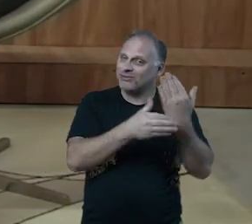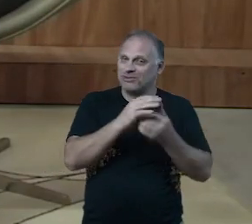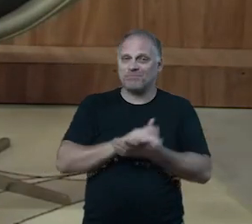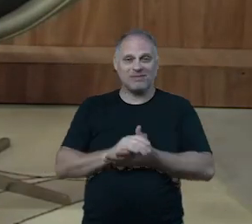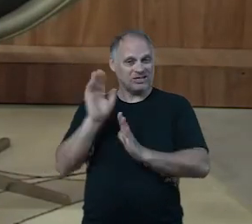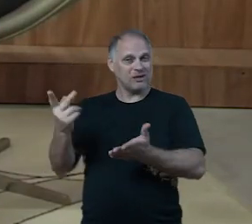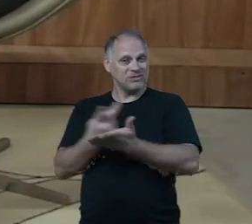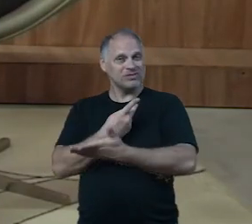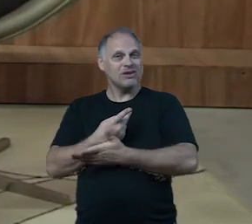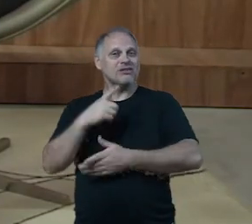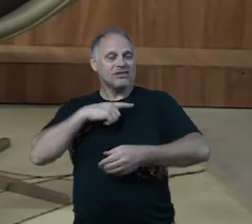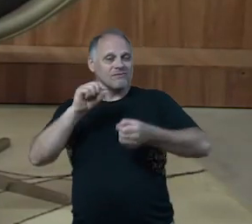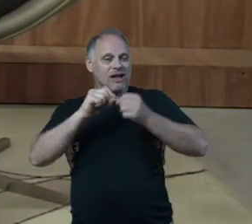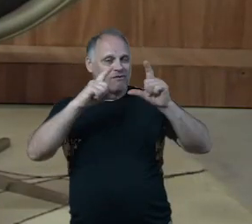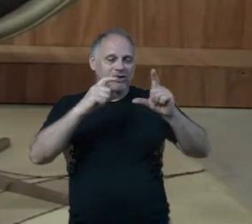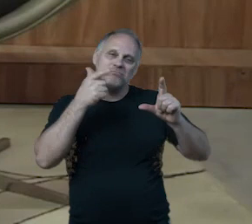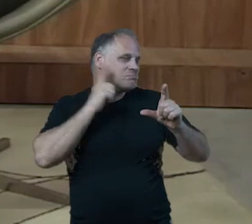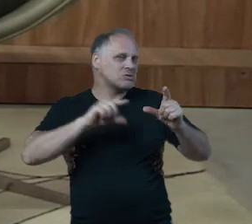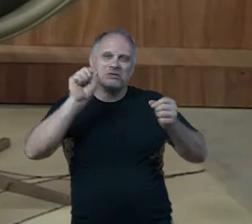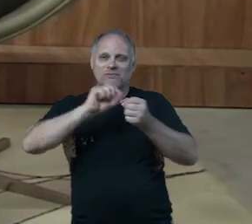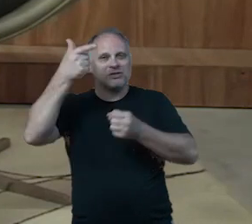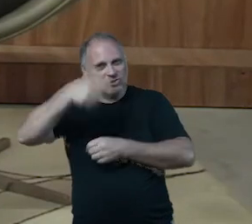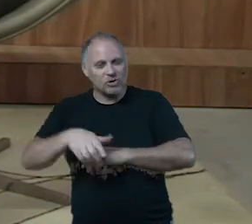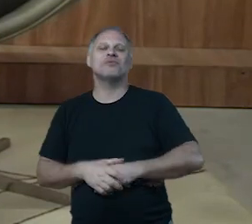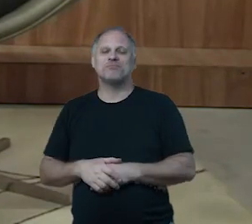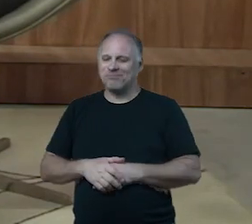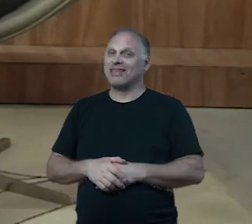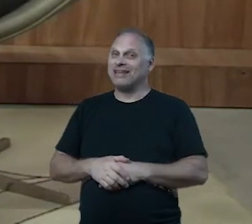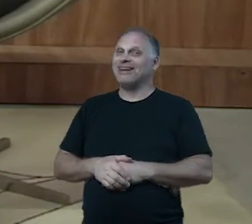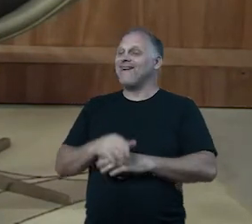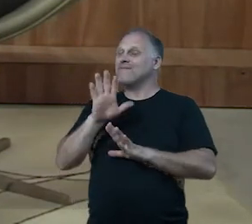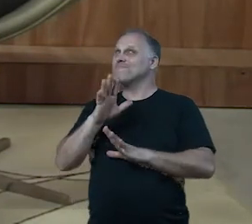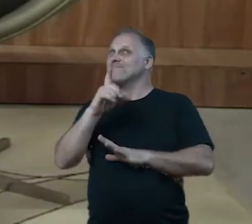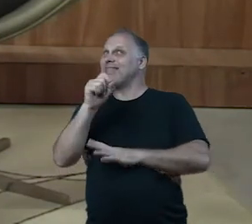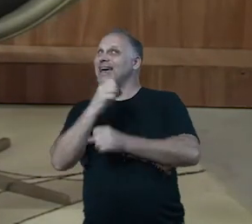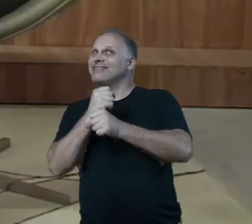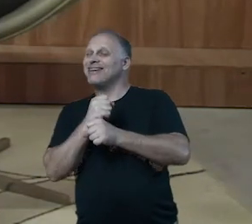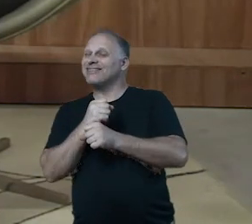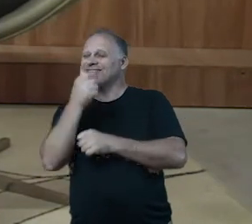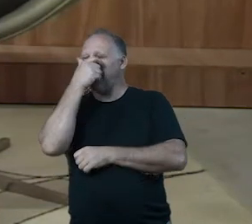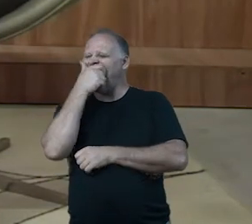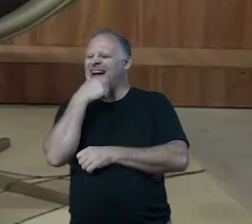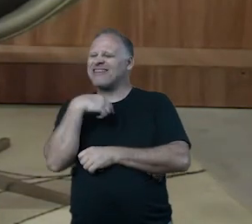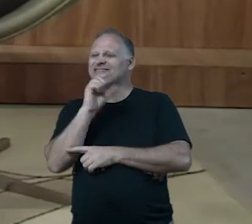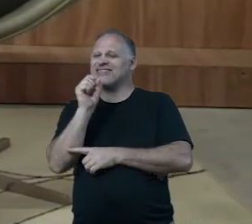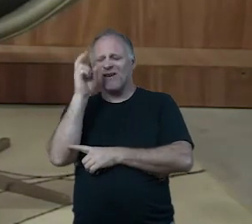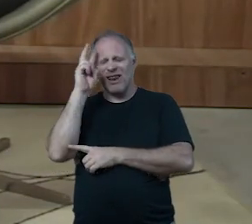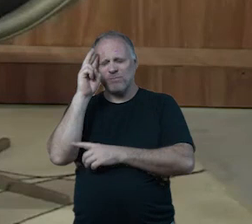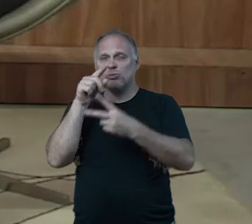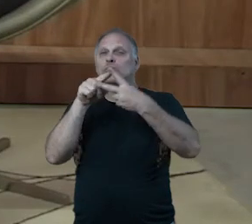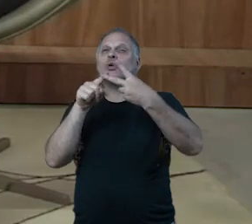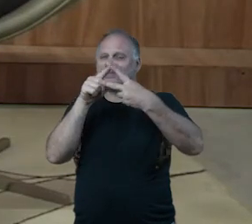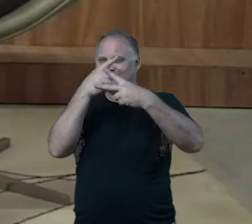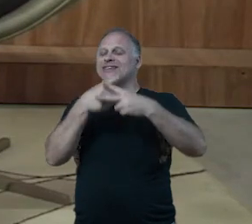assim. Já aconteceram situações que teve que remarcar? Olha, em 10 anos, eu acho que... Que